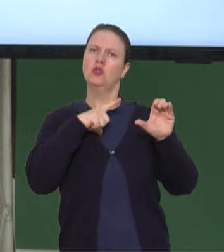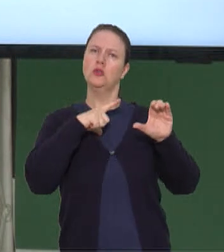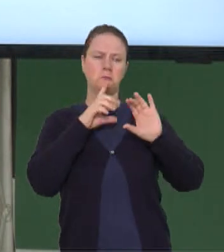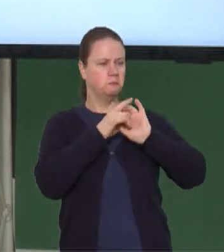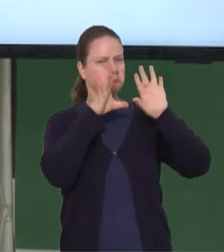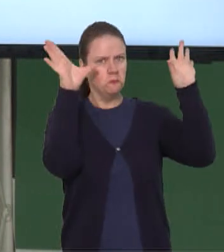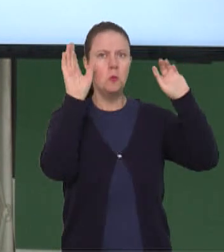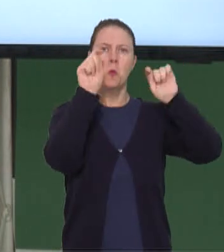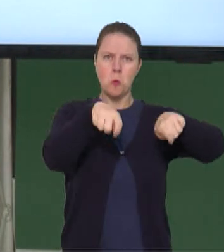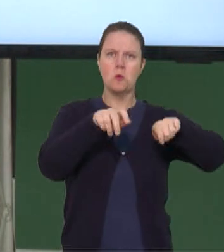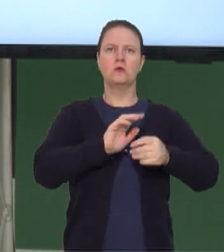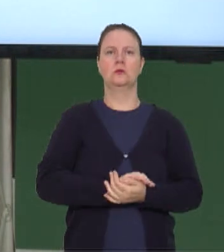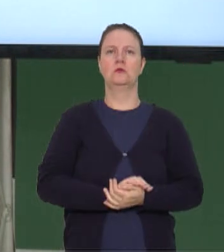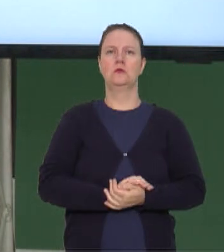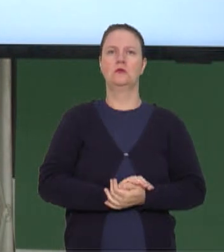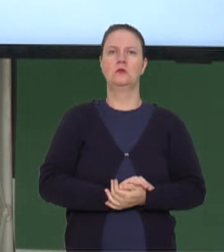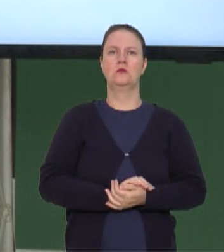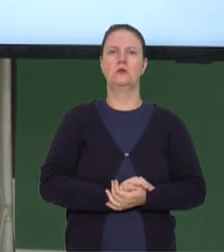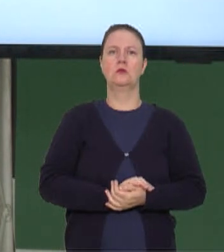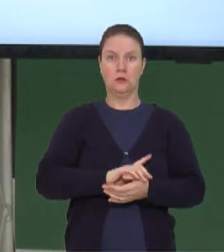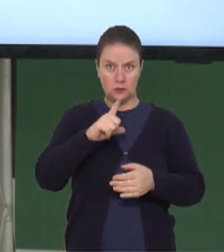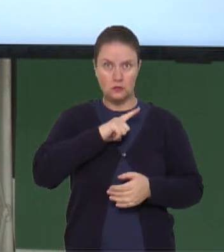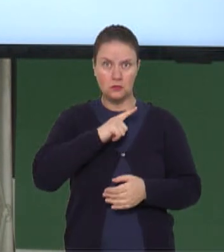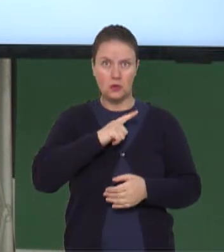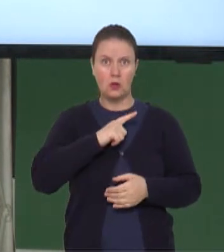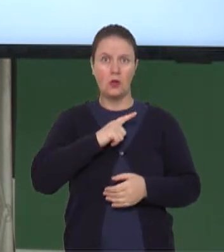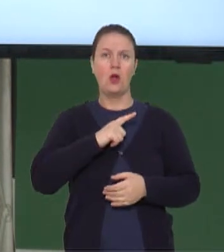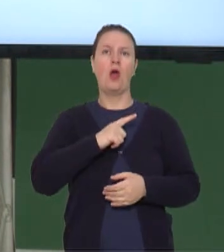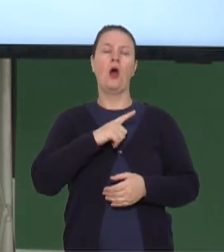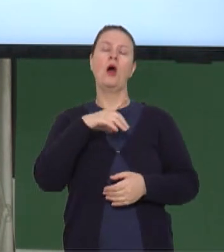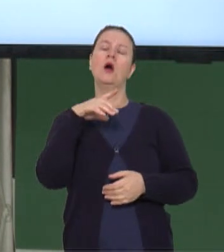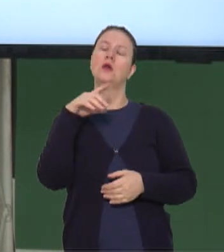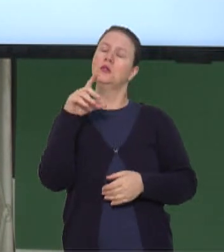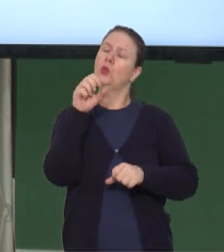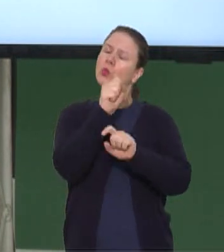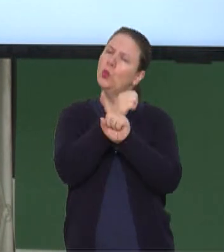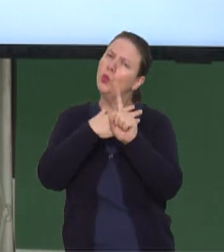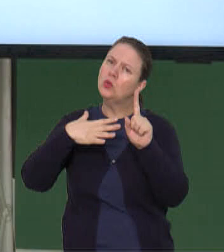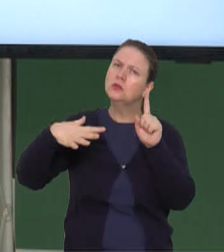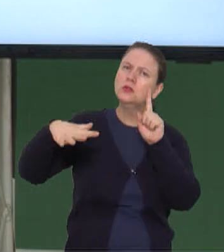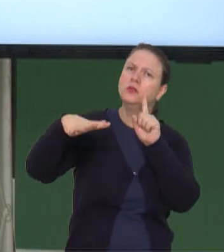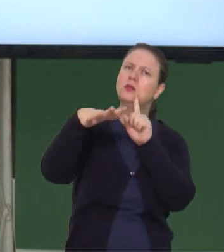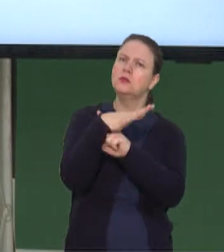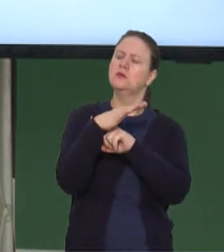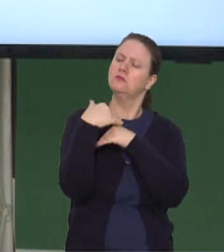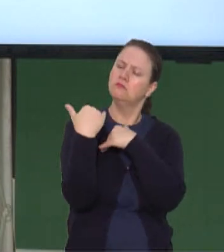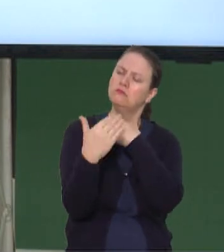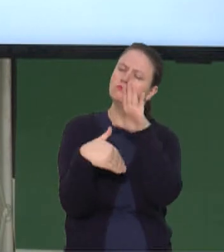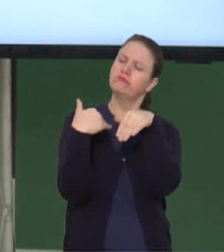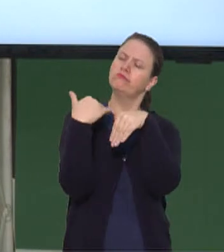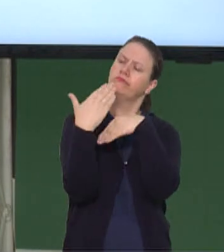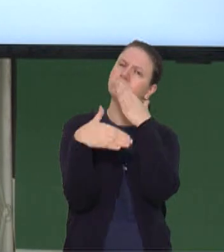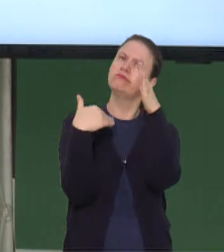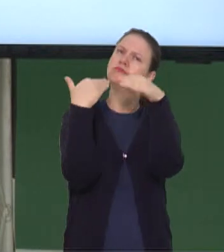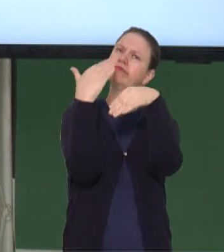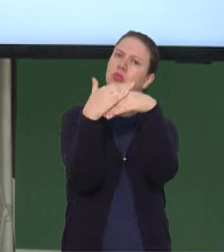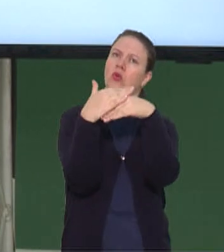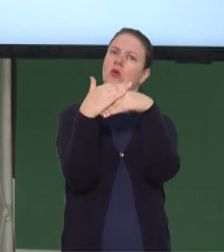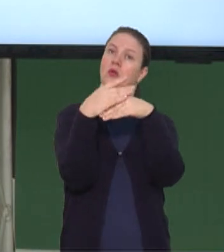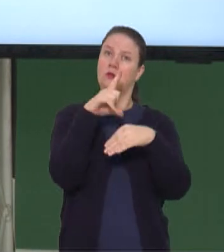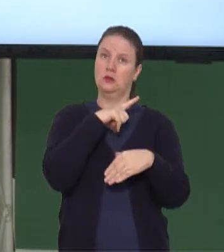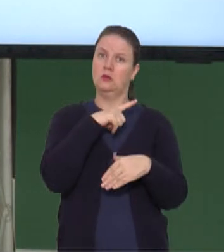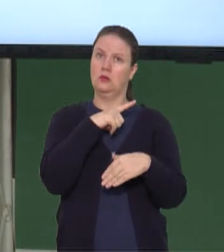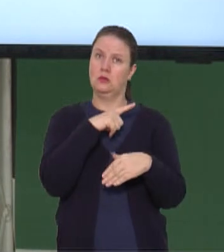emenda. Então, são emendas relativas ao processo social dessa nova sociedade que se formou a partir dessa Constituição de